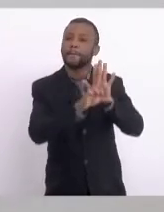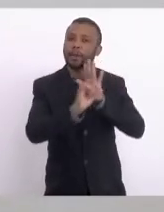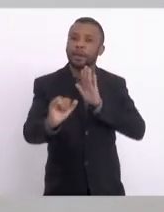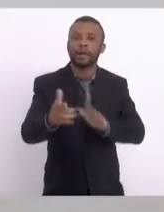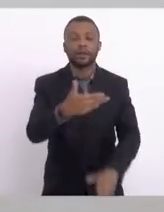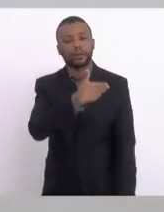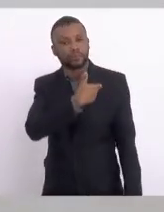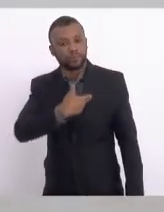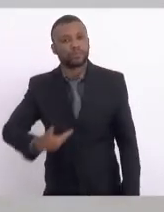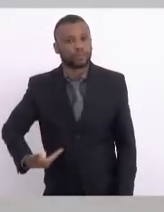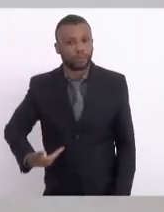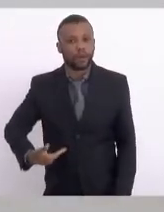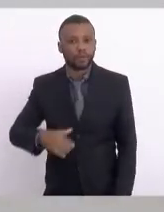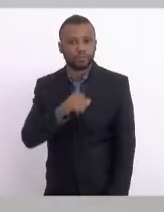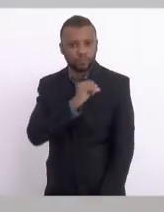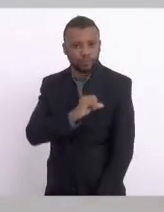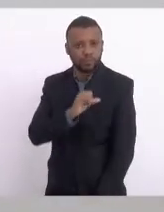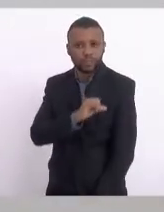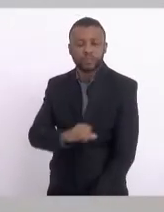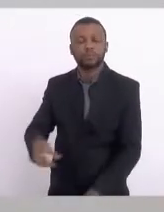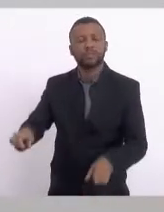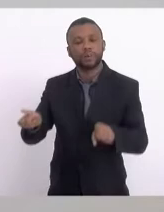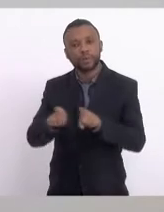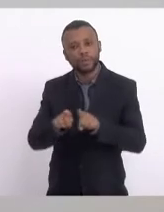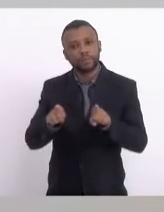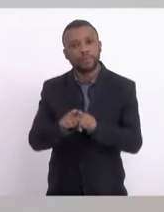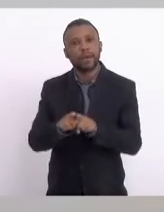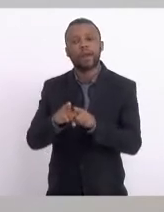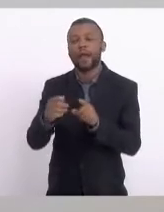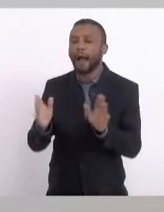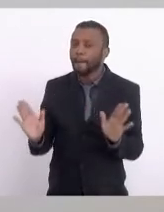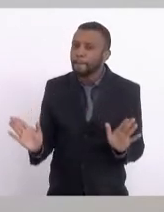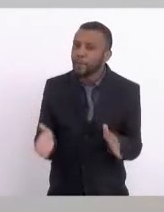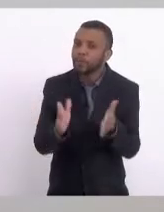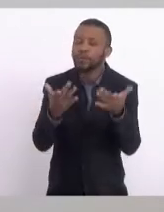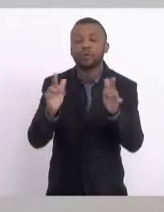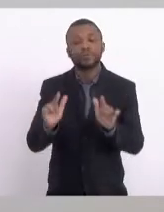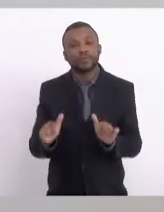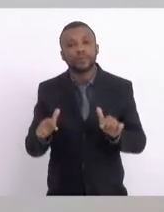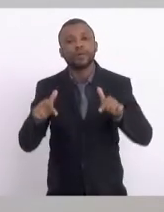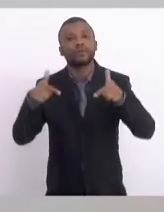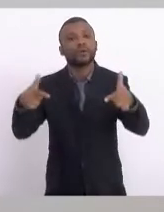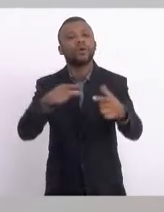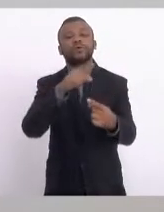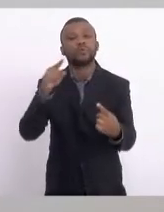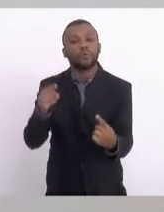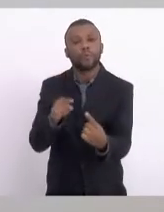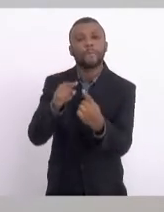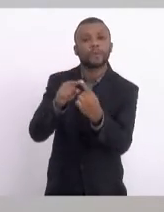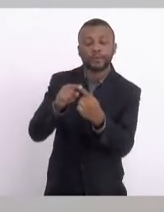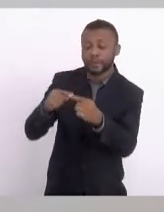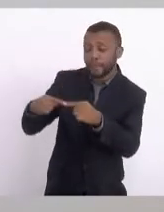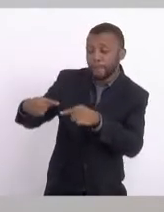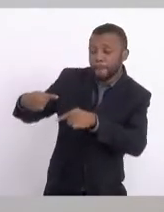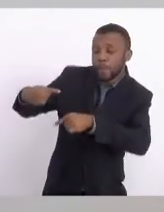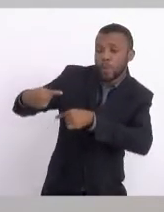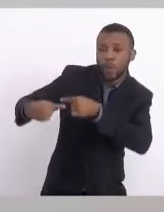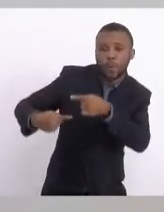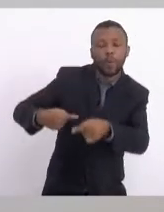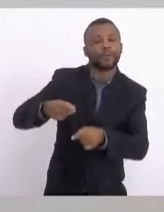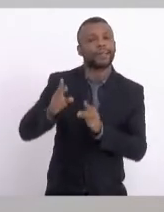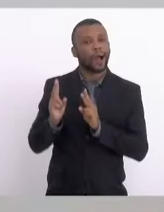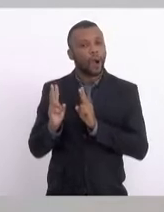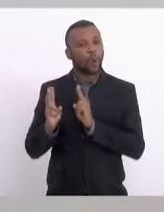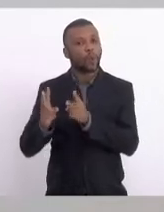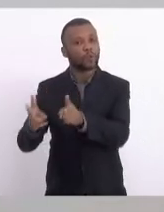Estado e a consequente promoção de ações visando a continuidade de